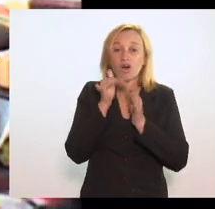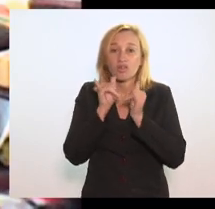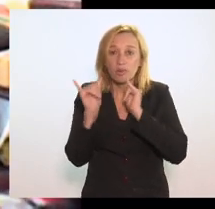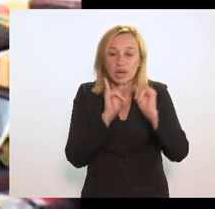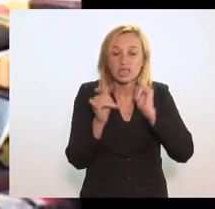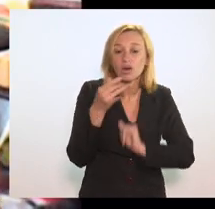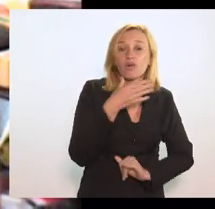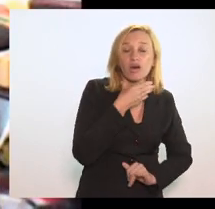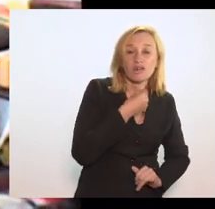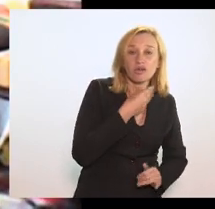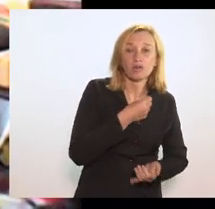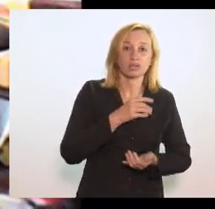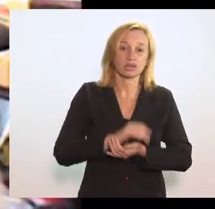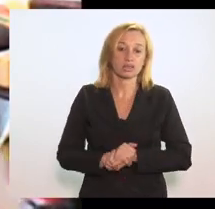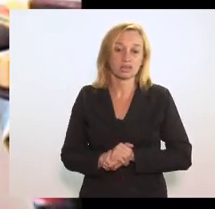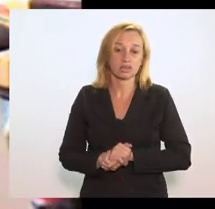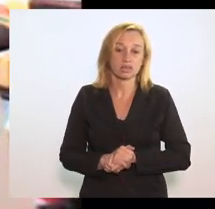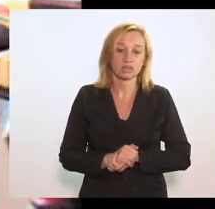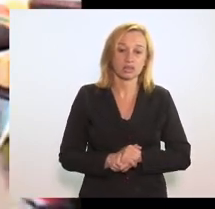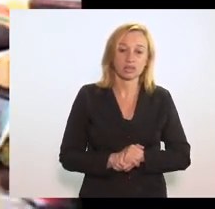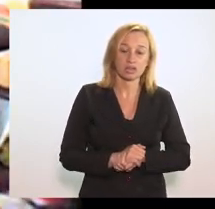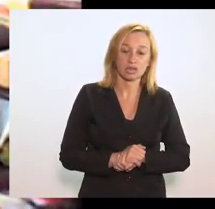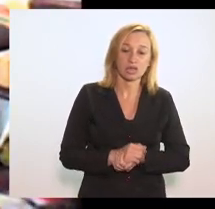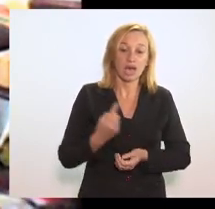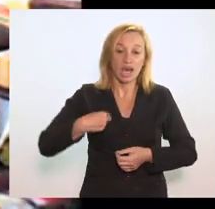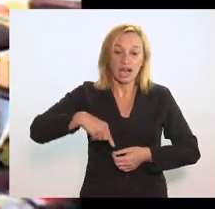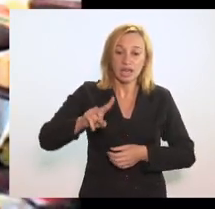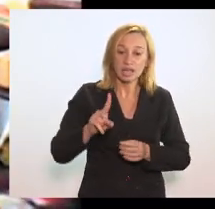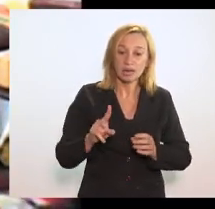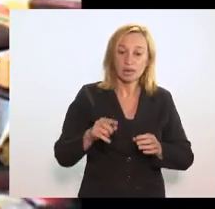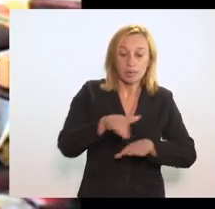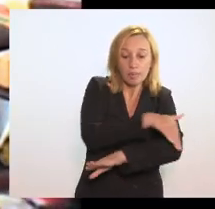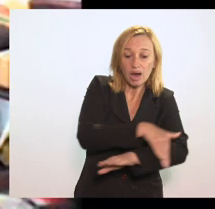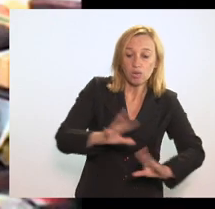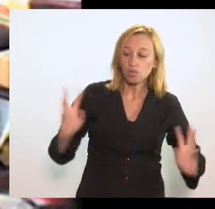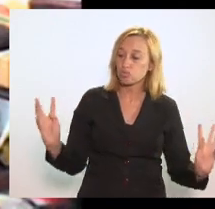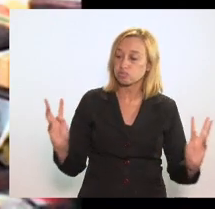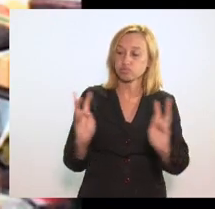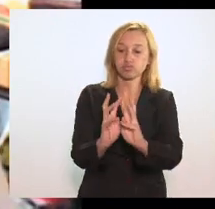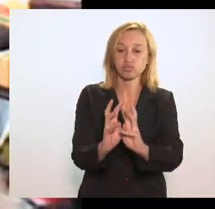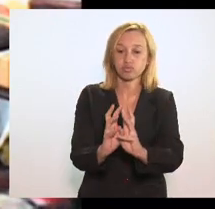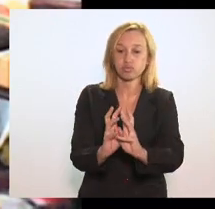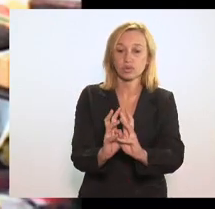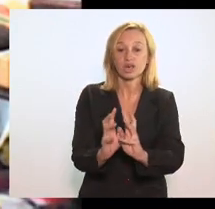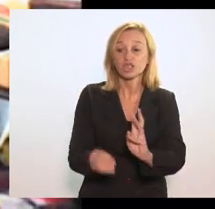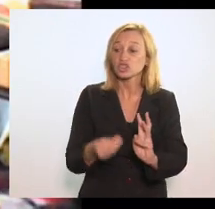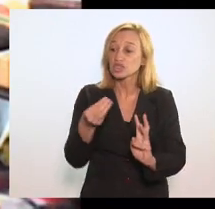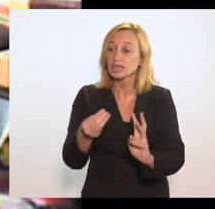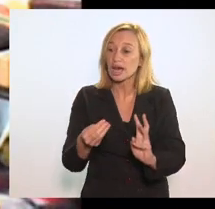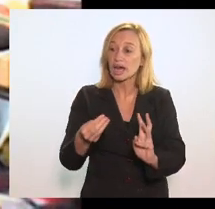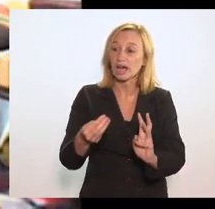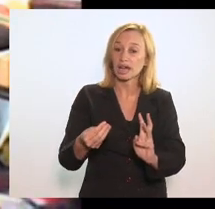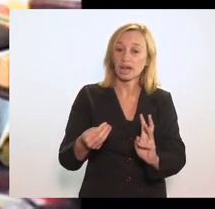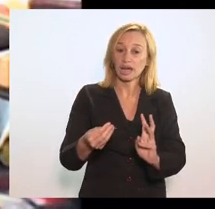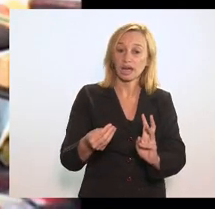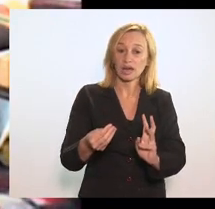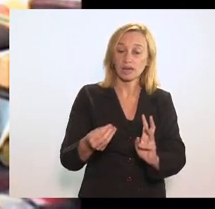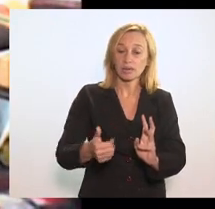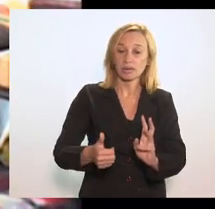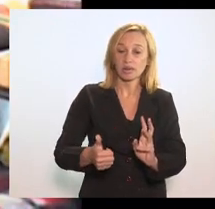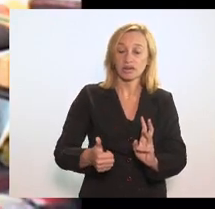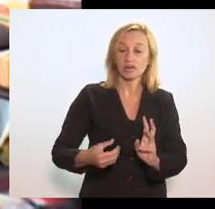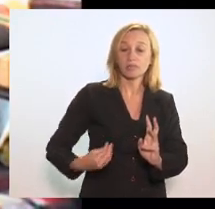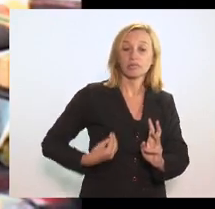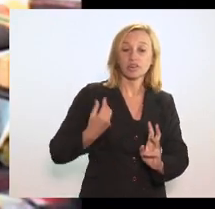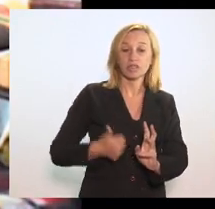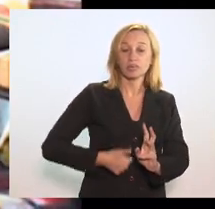desesperadas a ir para a rua, se aglomerar, ao invés de garantir condições dessas pessoas ficarem em casa.